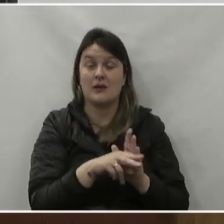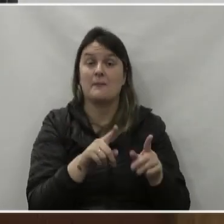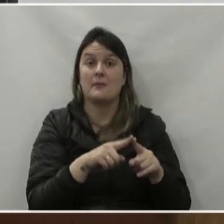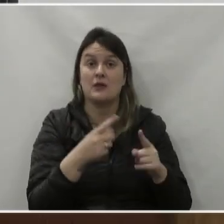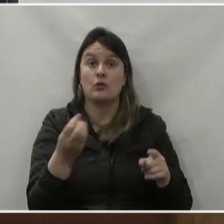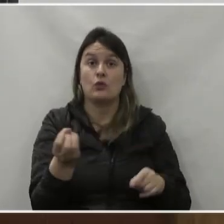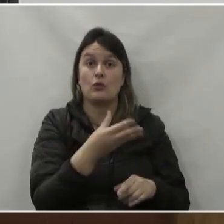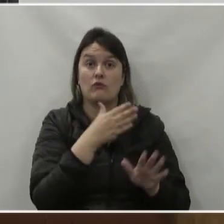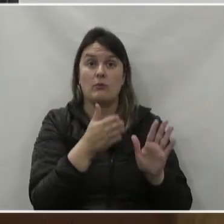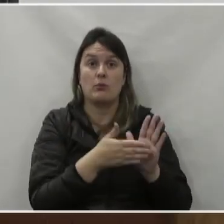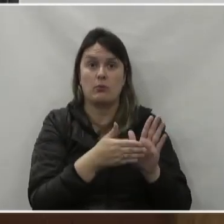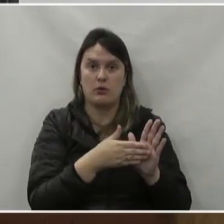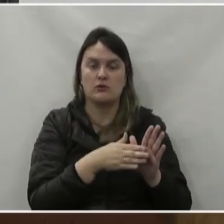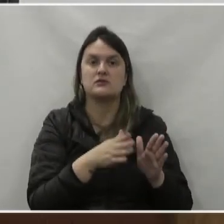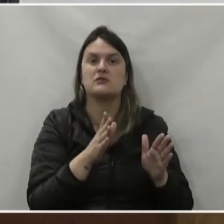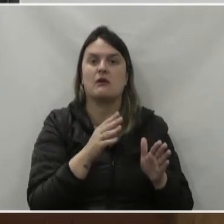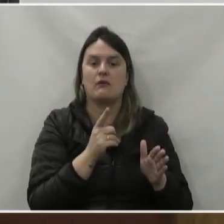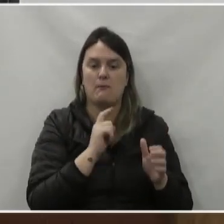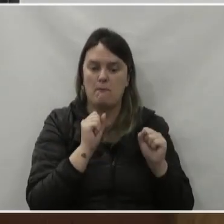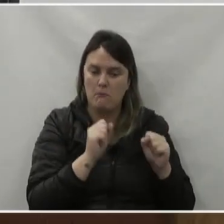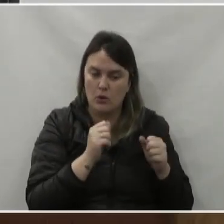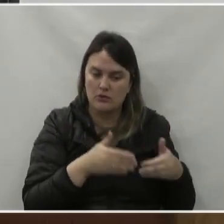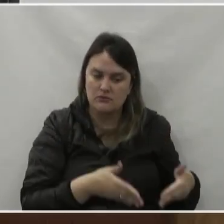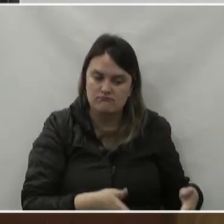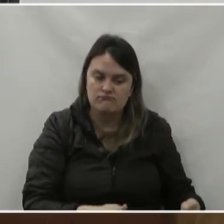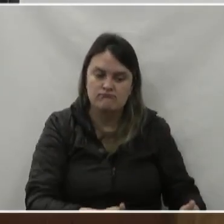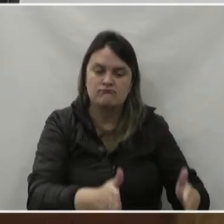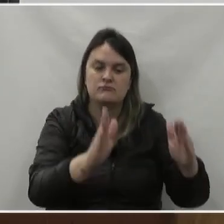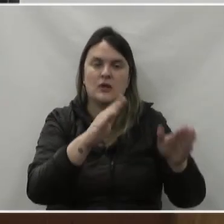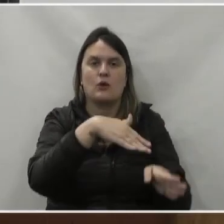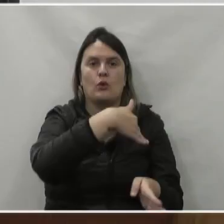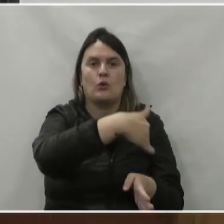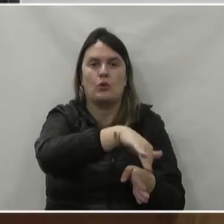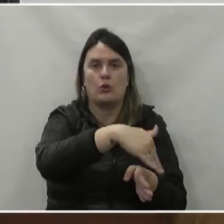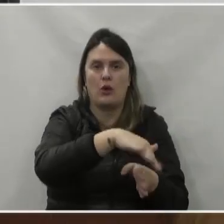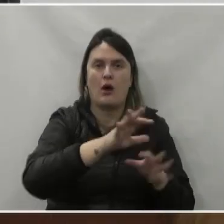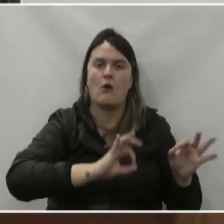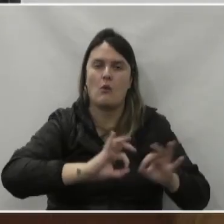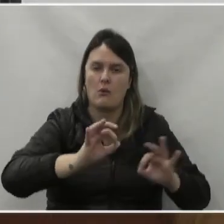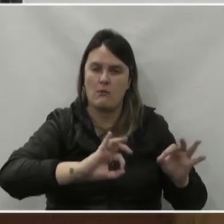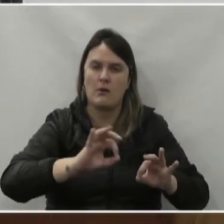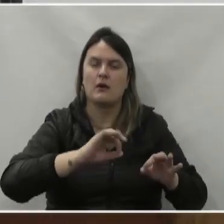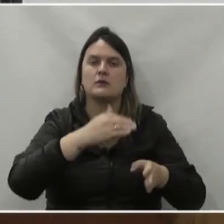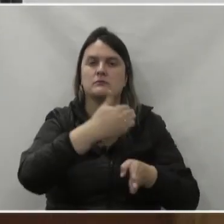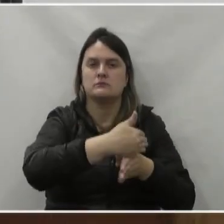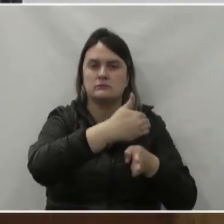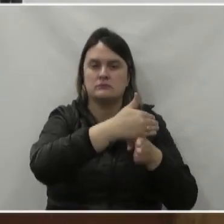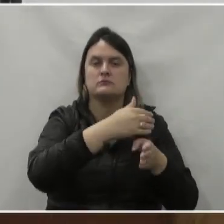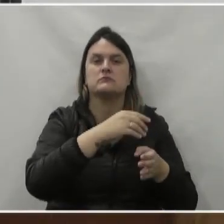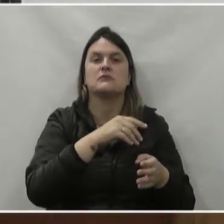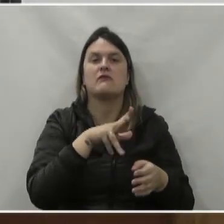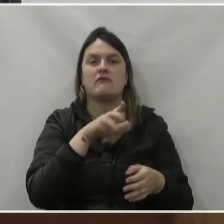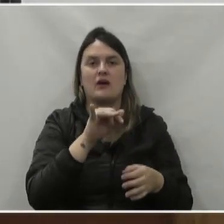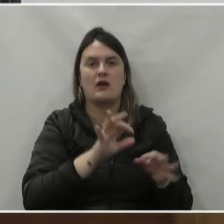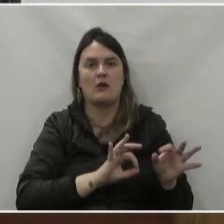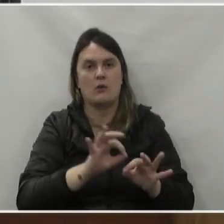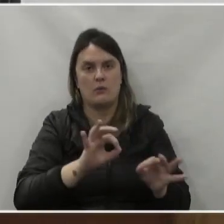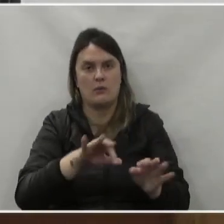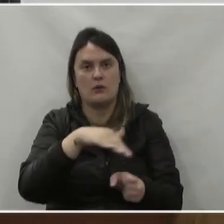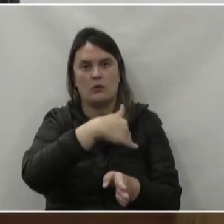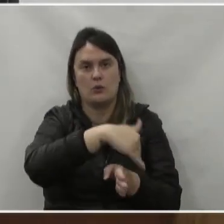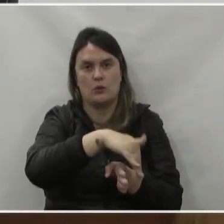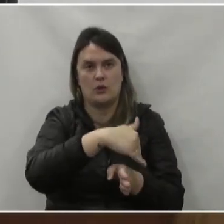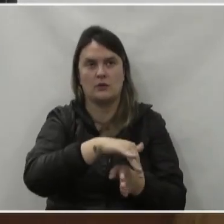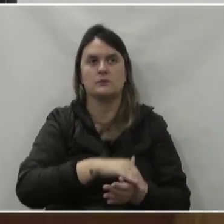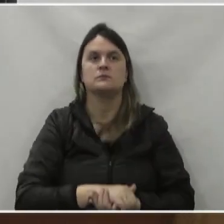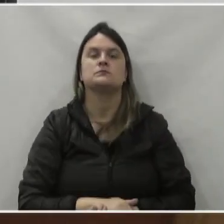novo plano diretor, então isso foi possível. E a gente solicita também, então, né, que a Secretaria de Obras, Secretaria competentes possam ir até lá